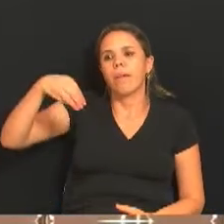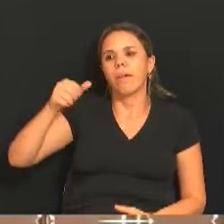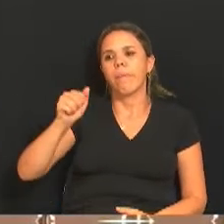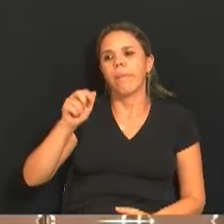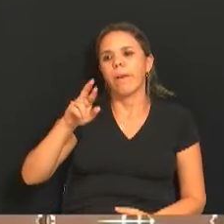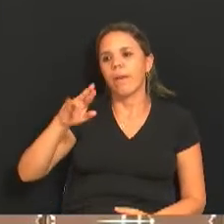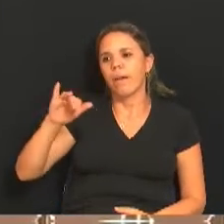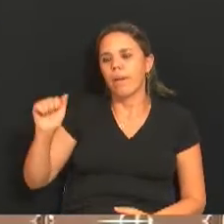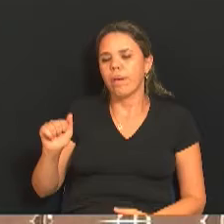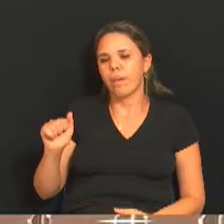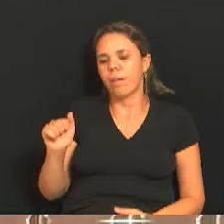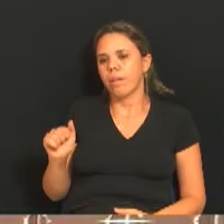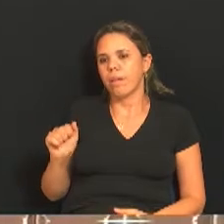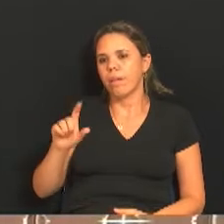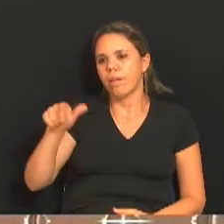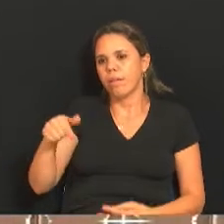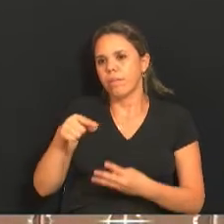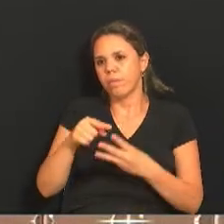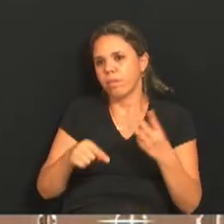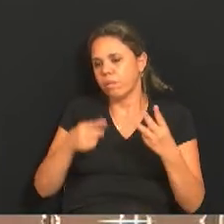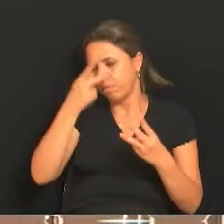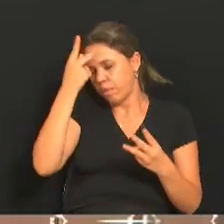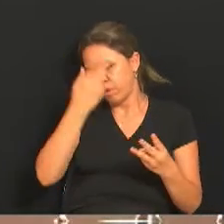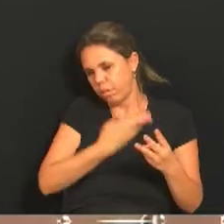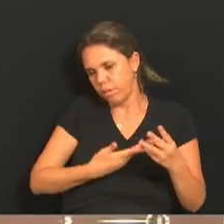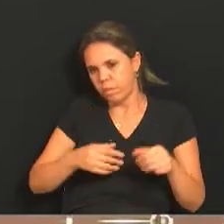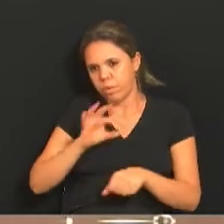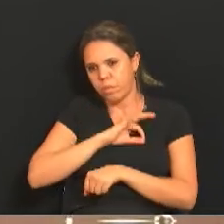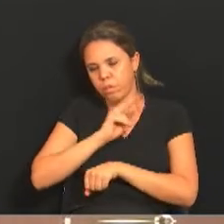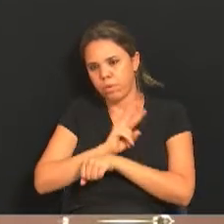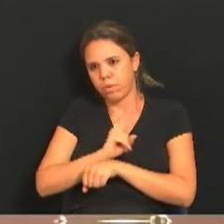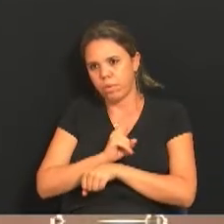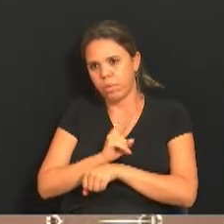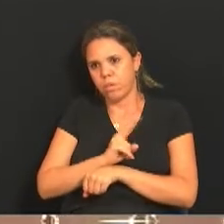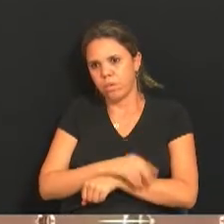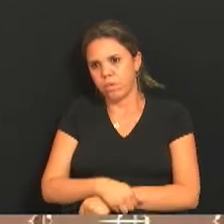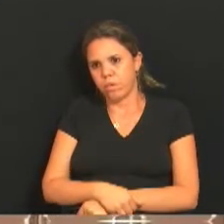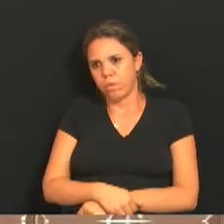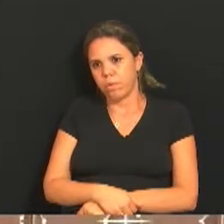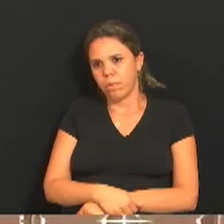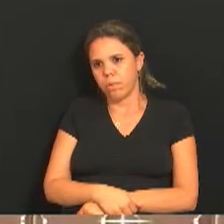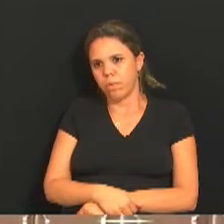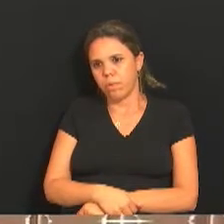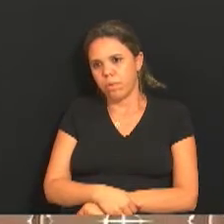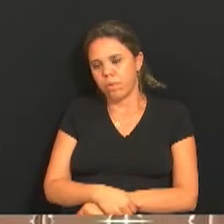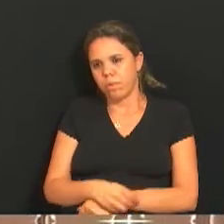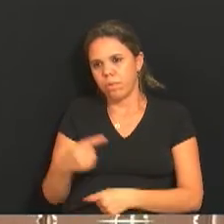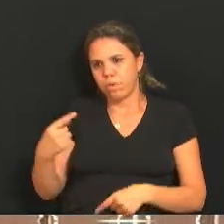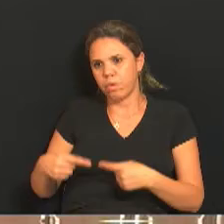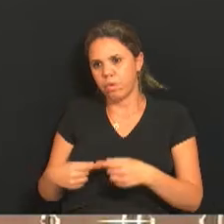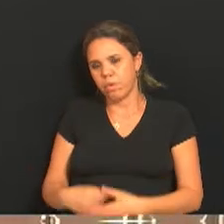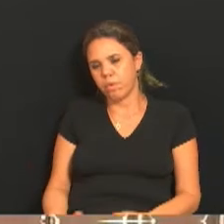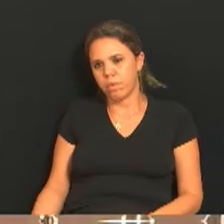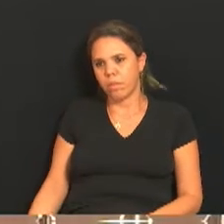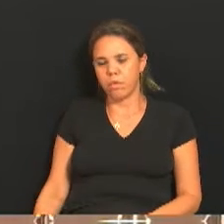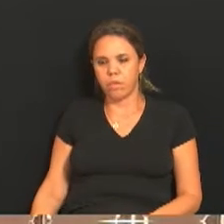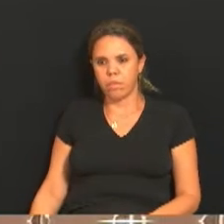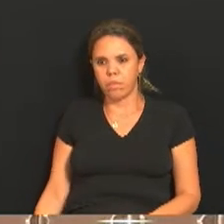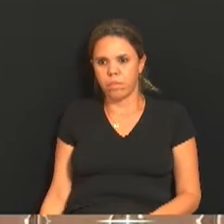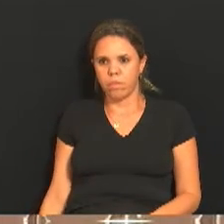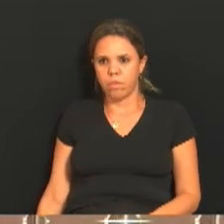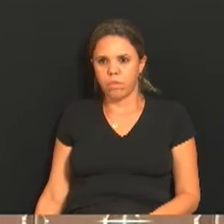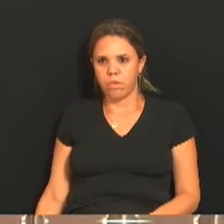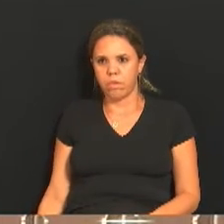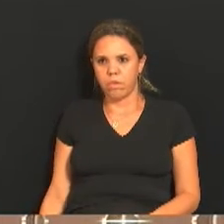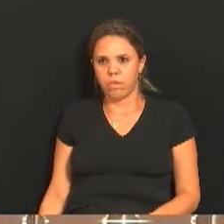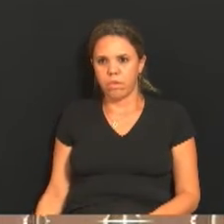para o William, depois eu passo para as autoridades policiais aí, para a gente já entrar nessa discussão. Maria Aparecida,